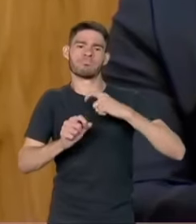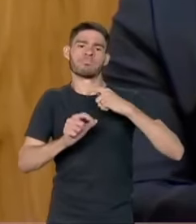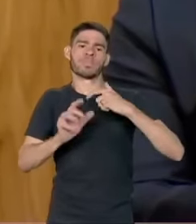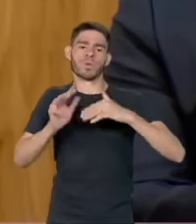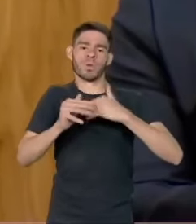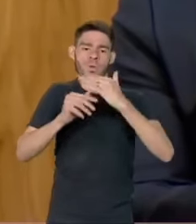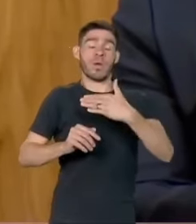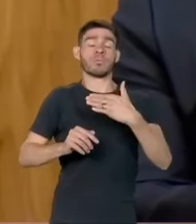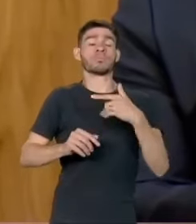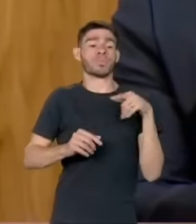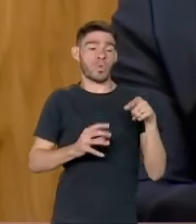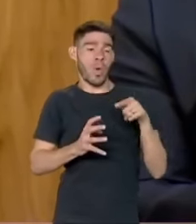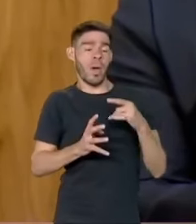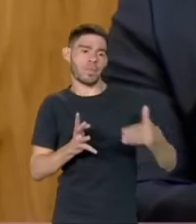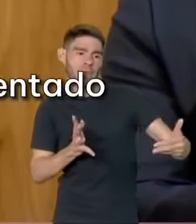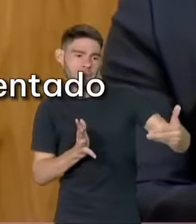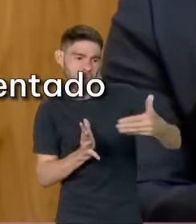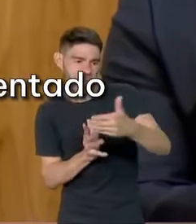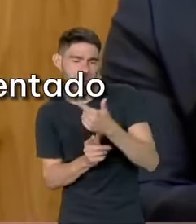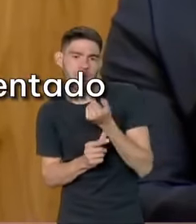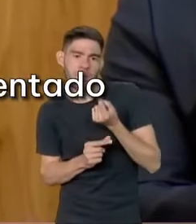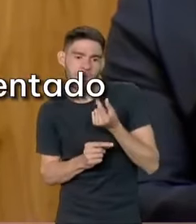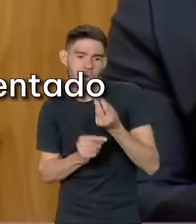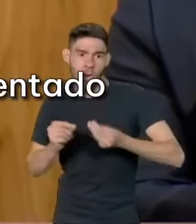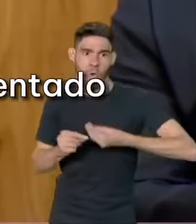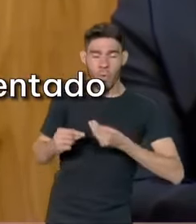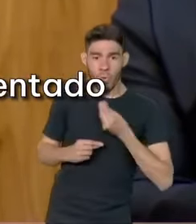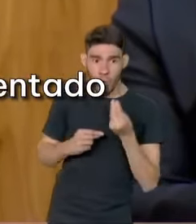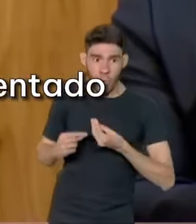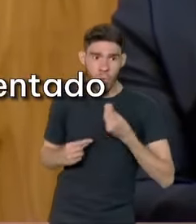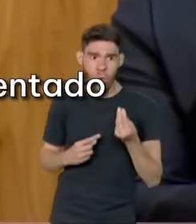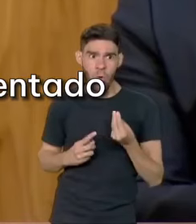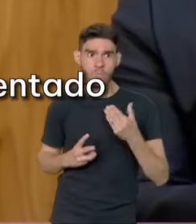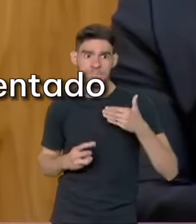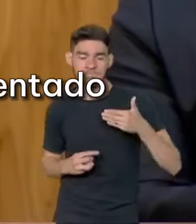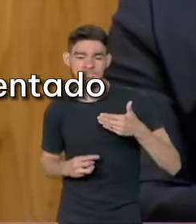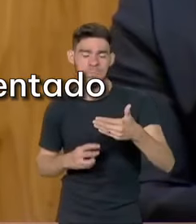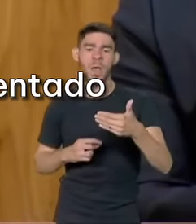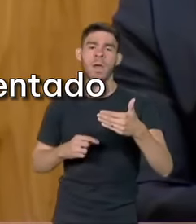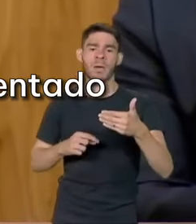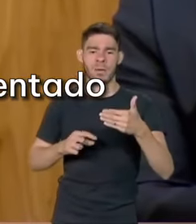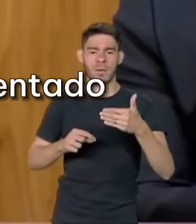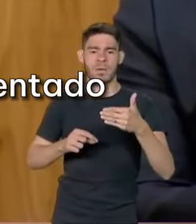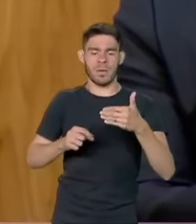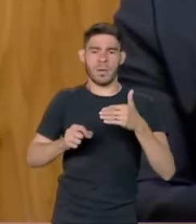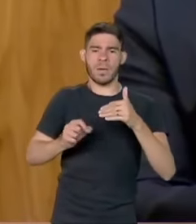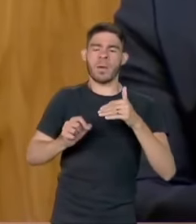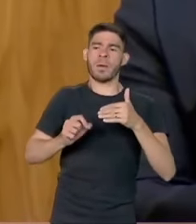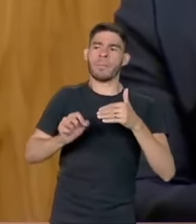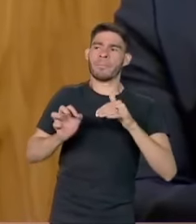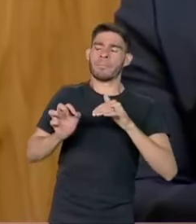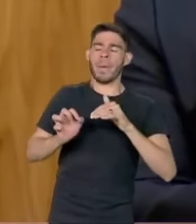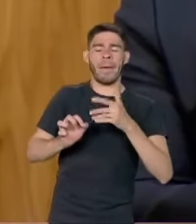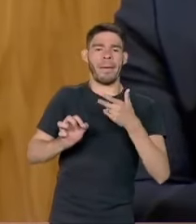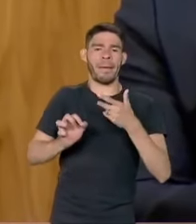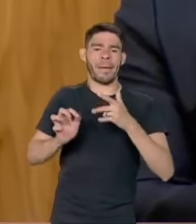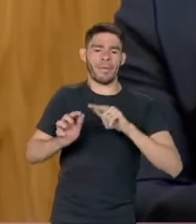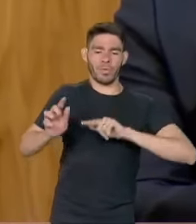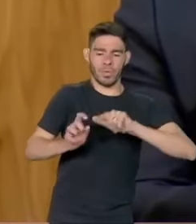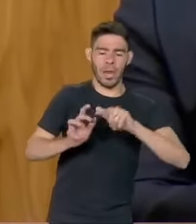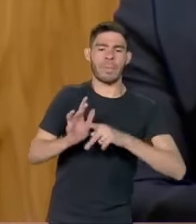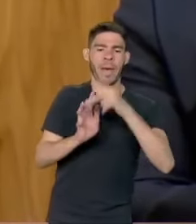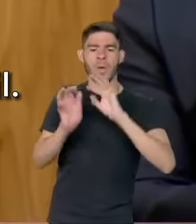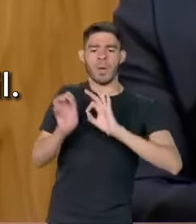E esse levantamento dos valores, ele se dará a partir do plano de trabalho apresentado por cada município e